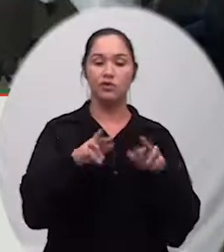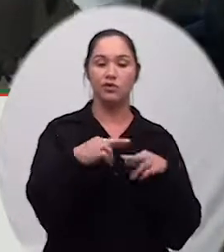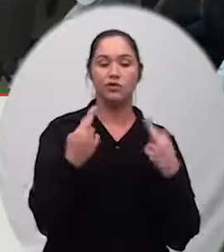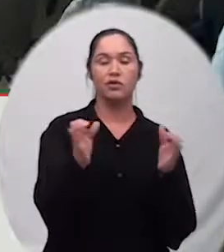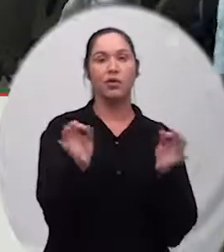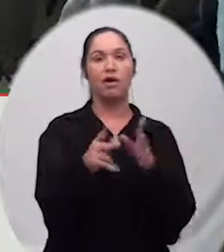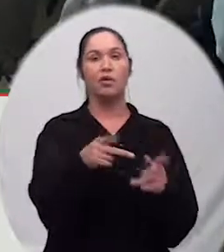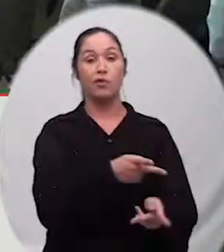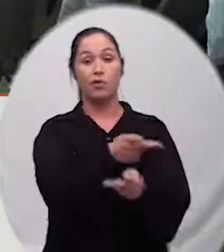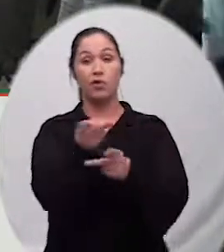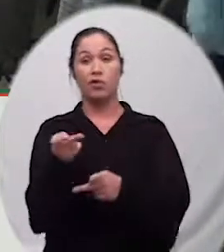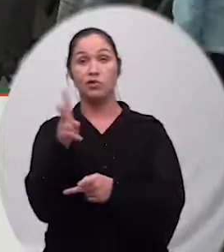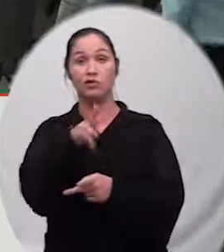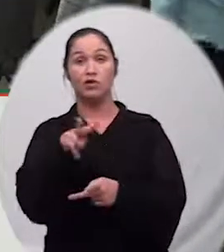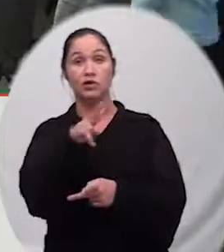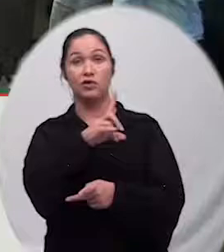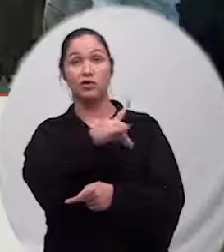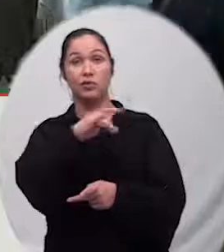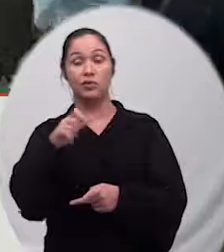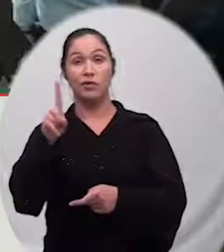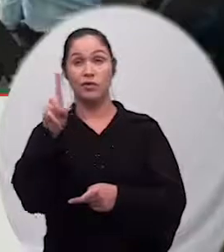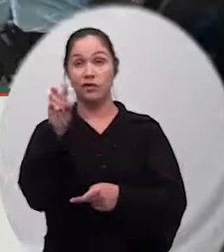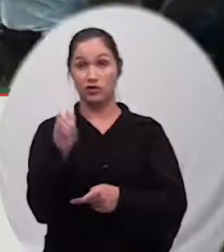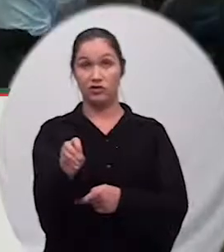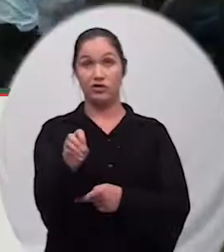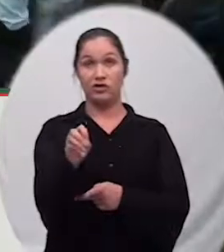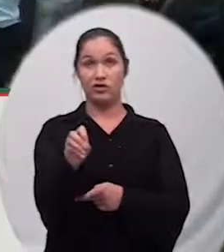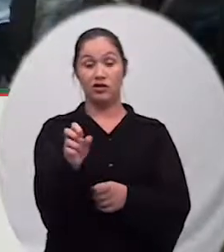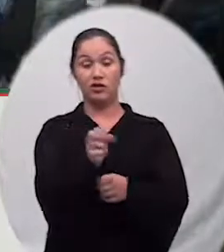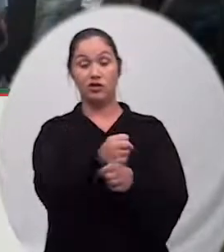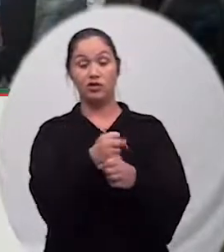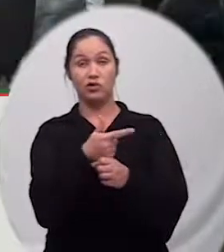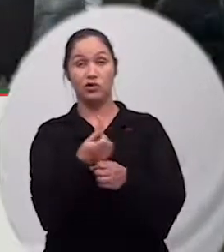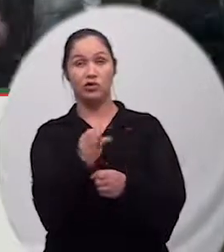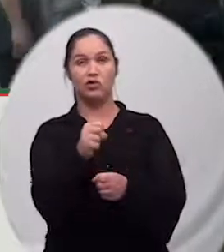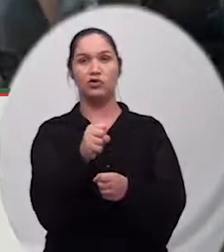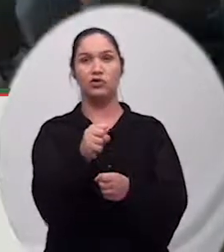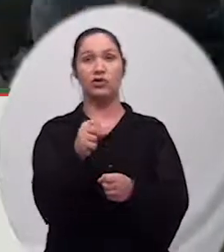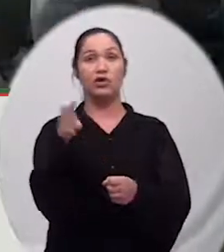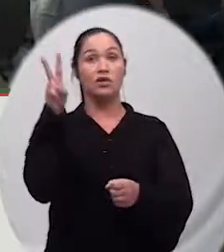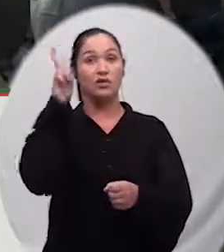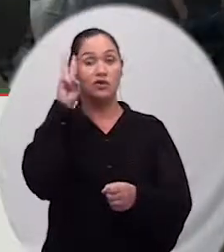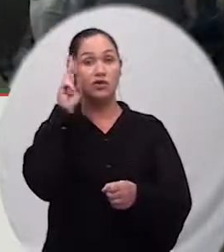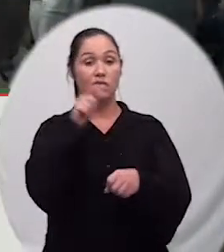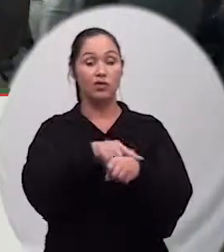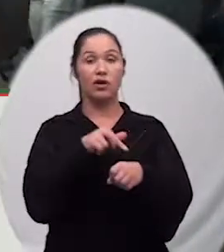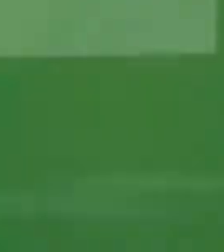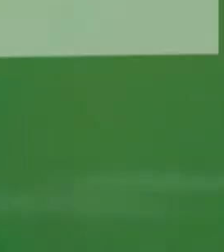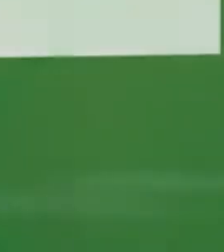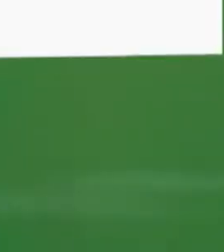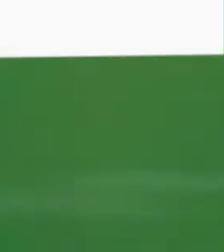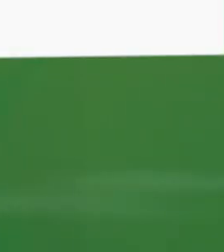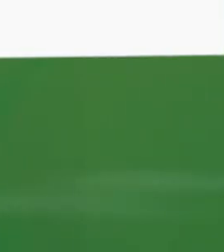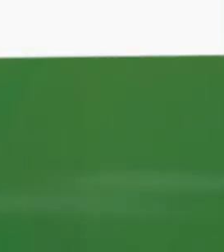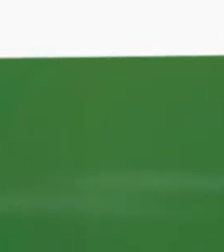senhores vereadores para a próxima, dia 10 de dezembro do ano corrente, segunda-feira, no horário regimental. Boa noite.